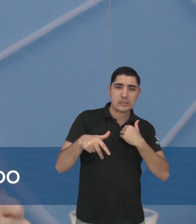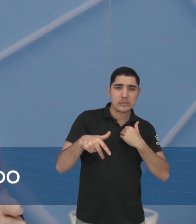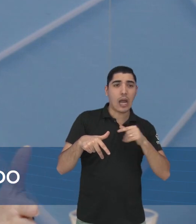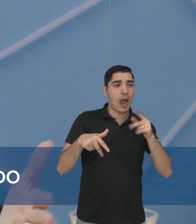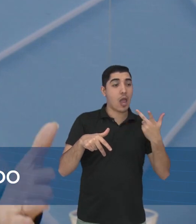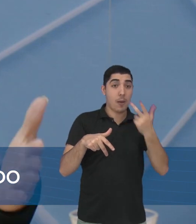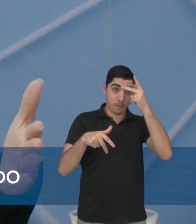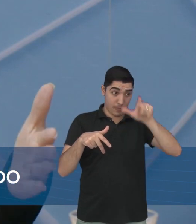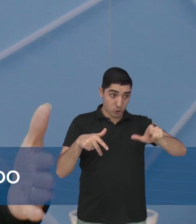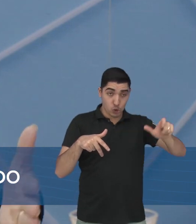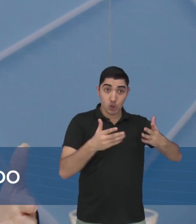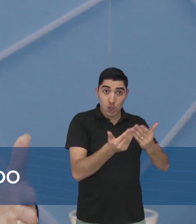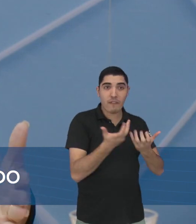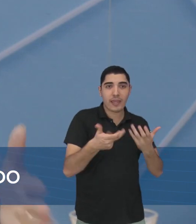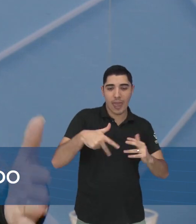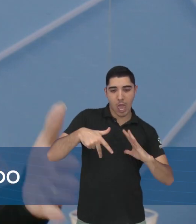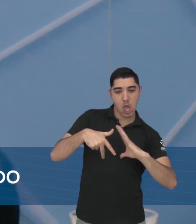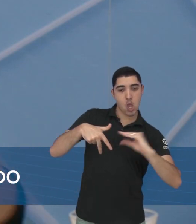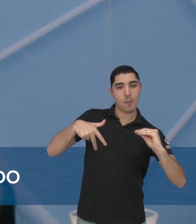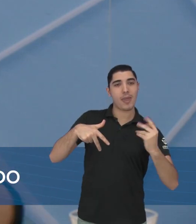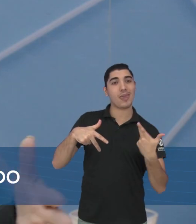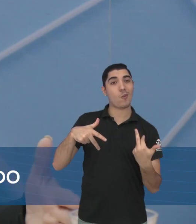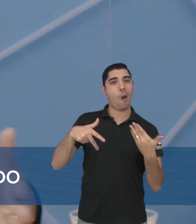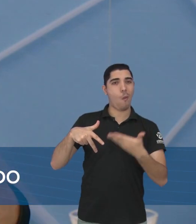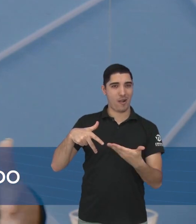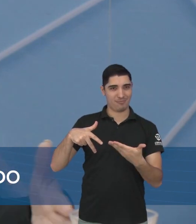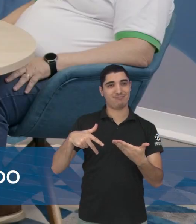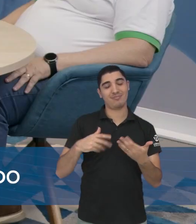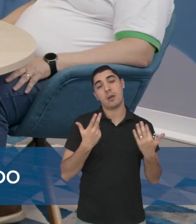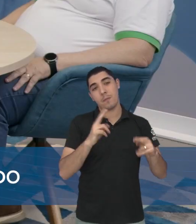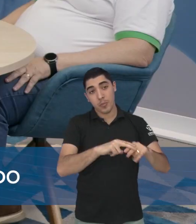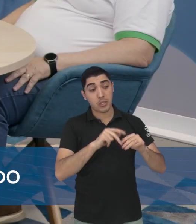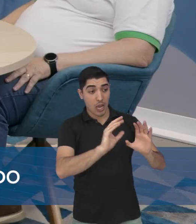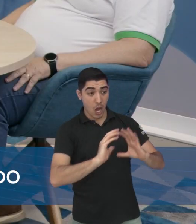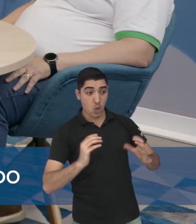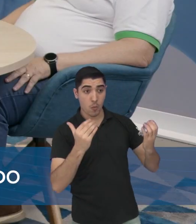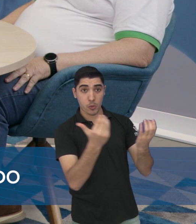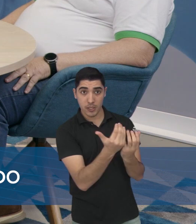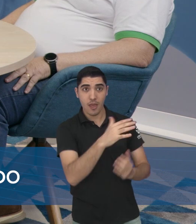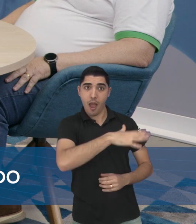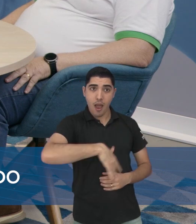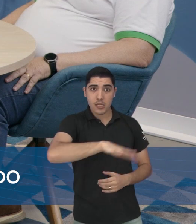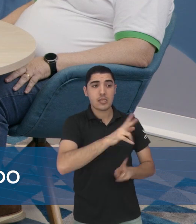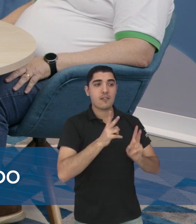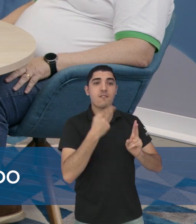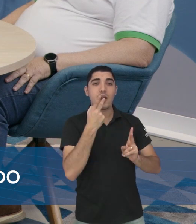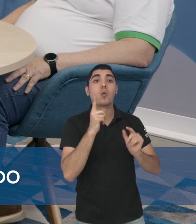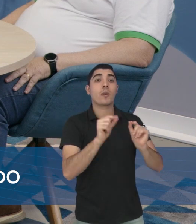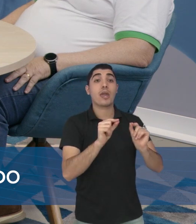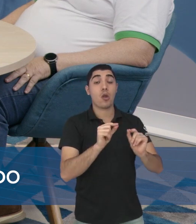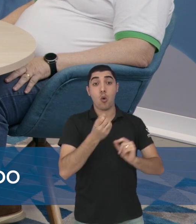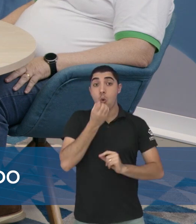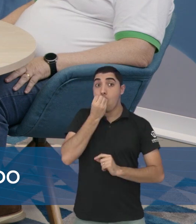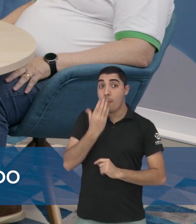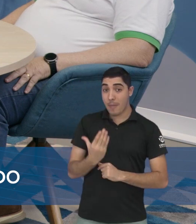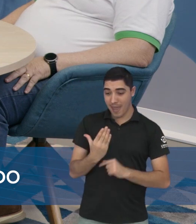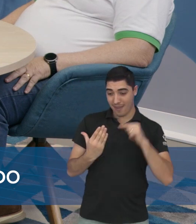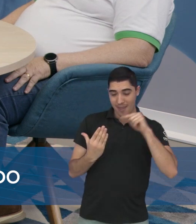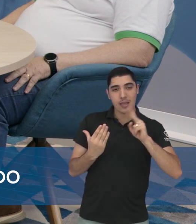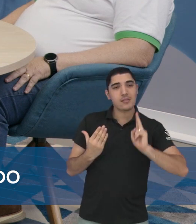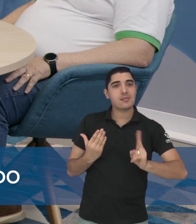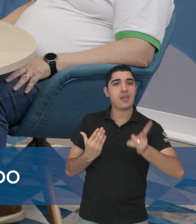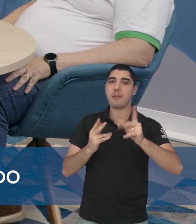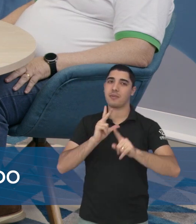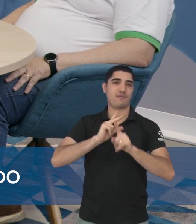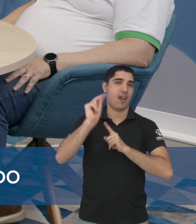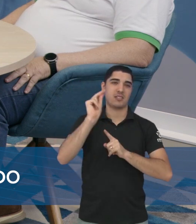por essa situação, mas eu vejo assim, de mobilizar, né, a comunidade e ver assim, o bem sempre vence, vale a pena fazer o bem, né,